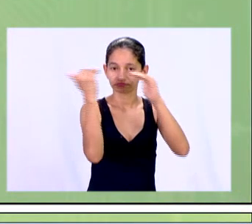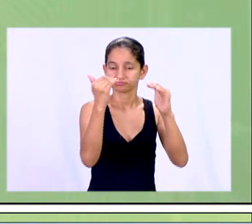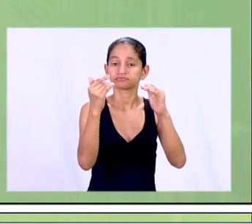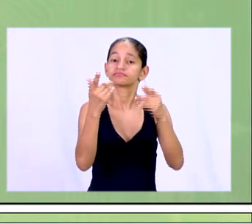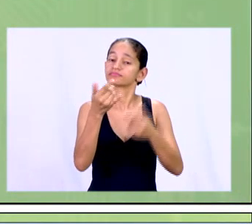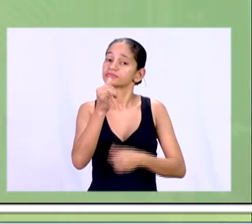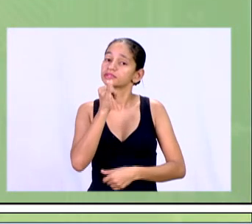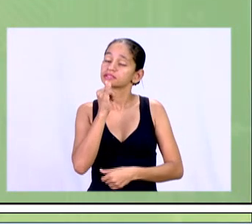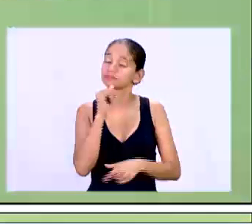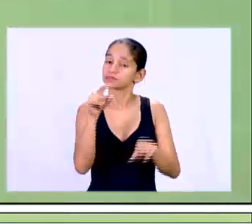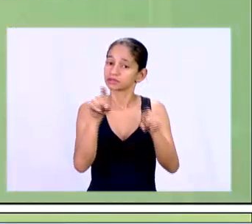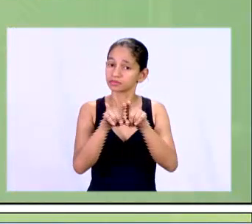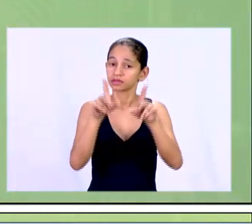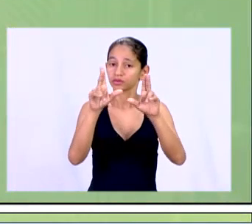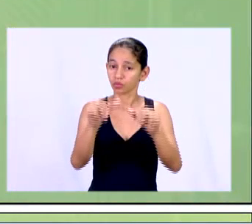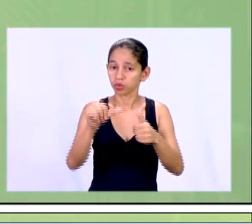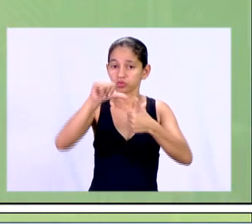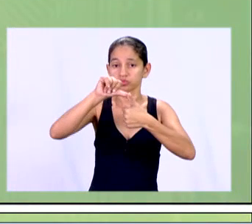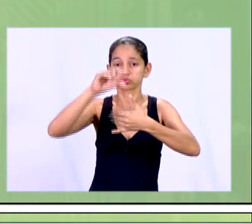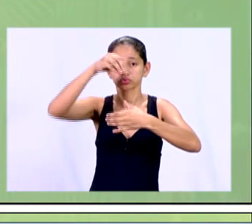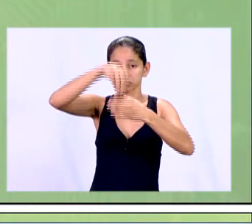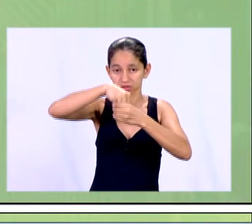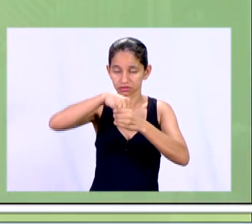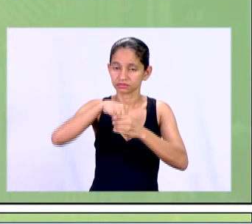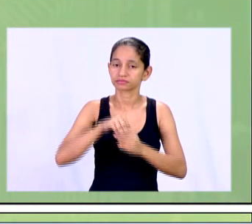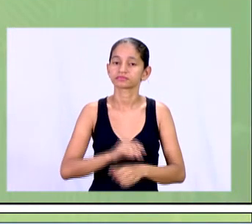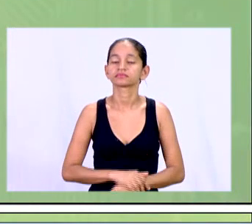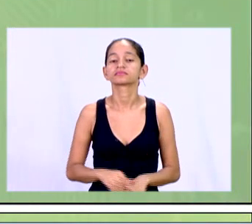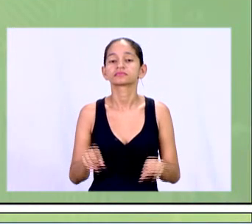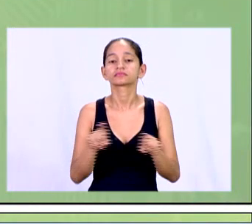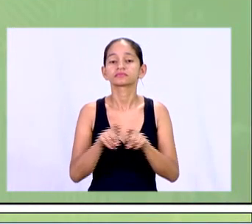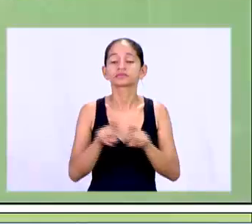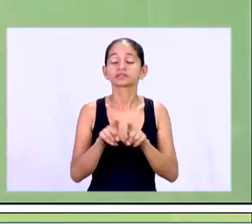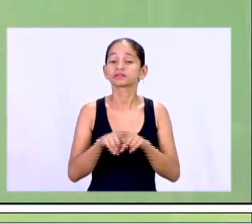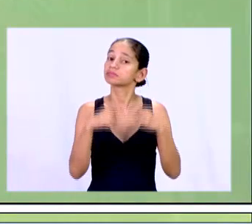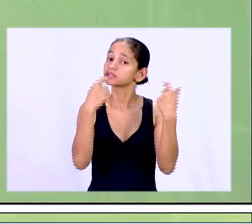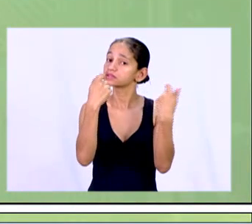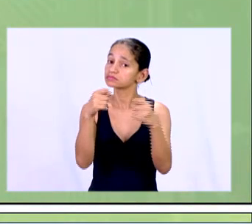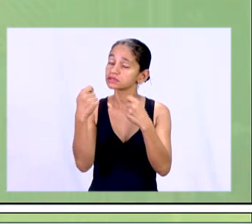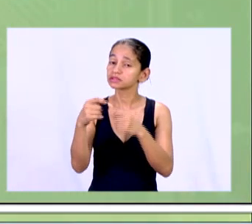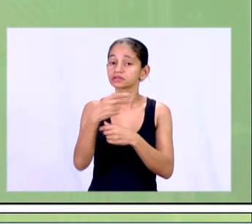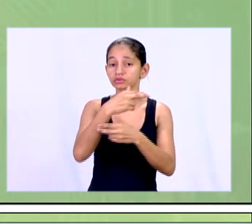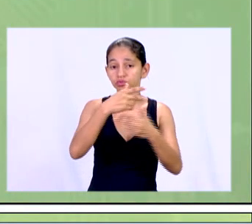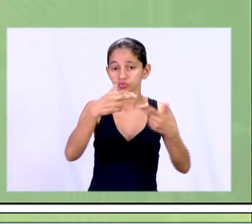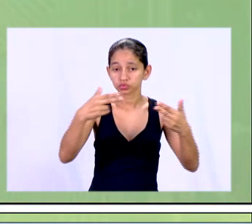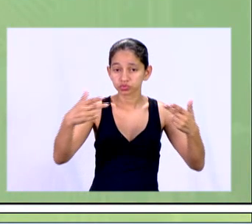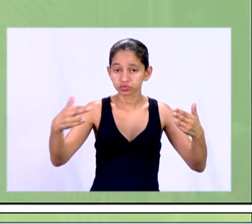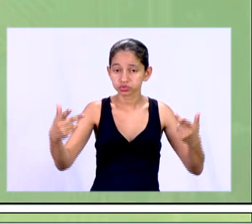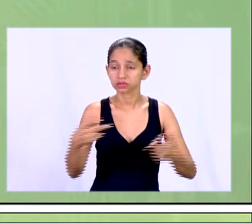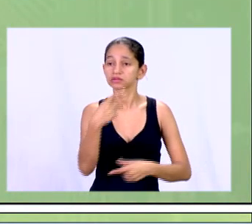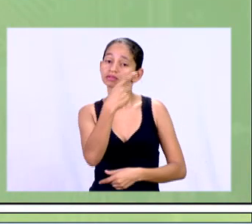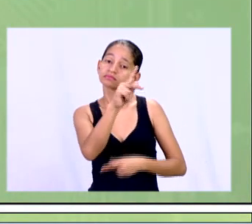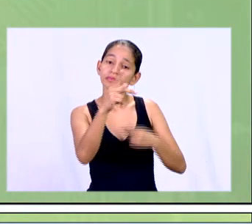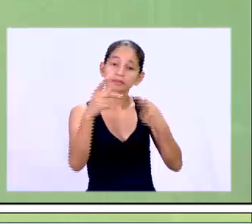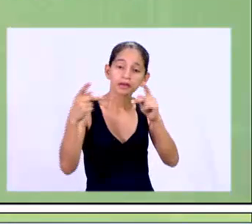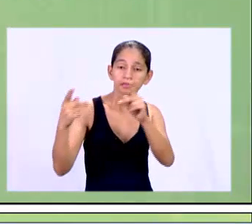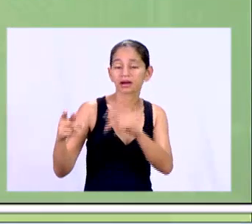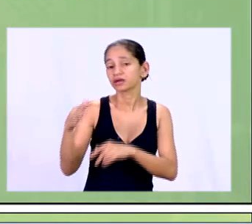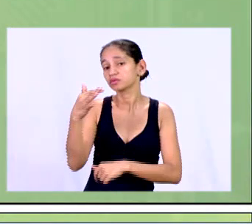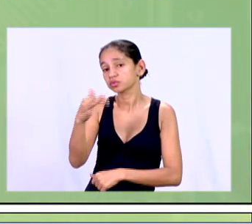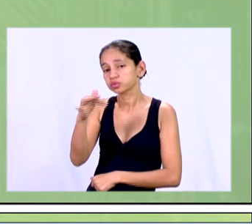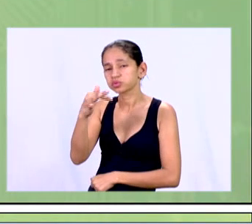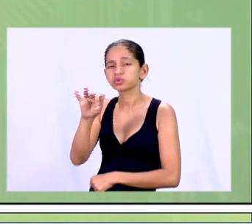ética latino-americana traz, do outro, de suas necessidades, olha o que eu falei aqui, da sua